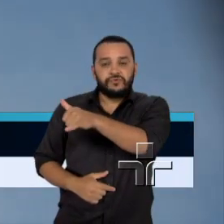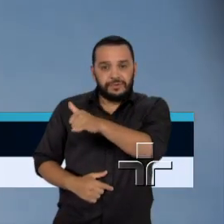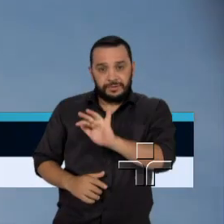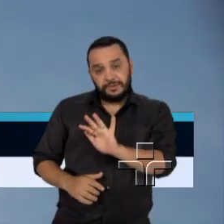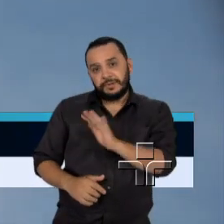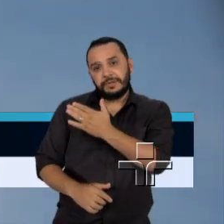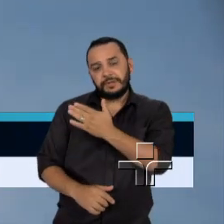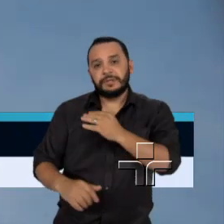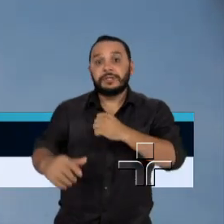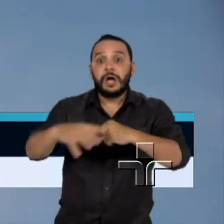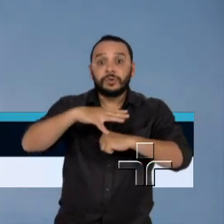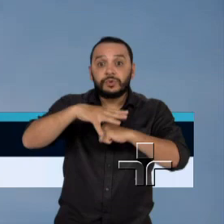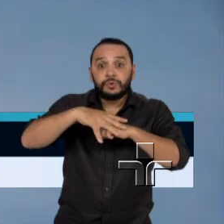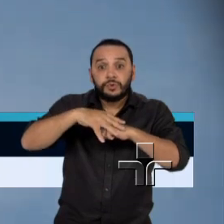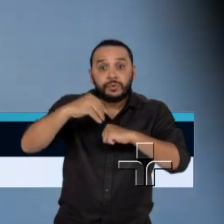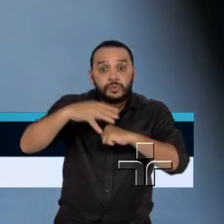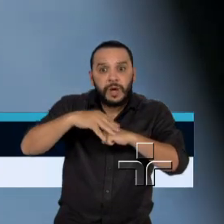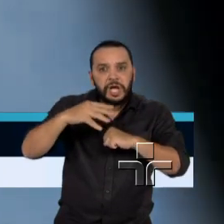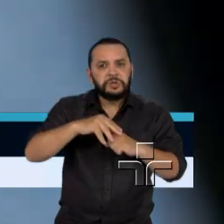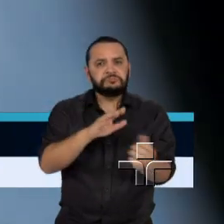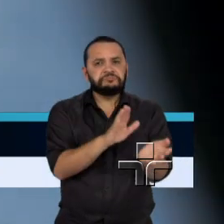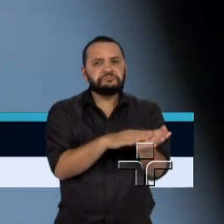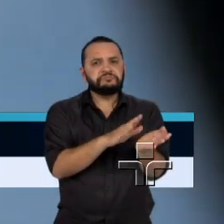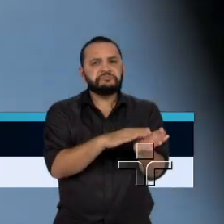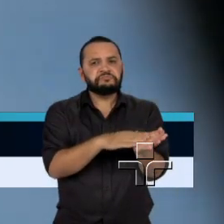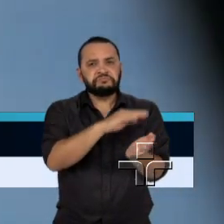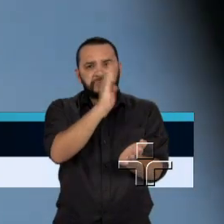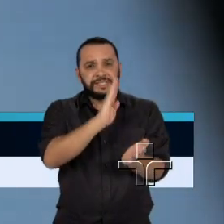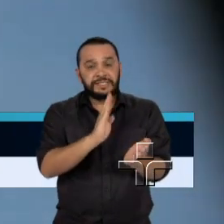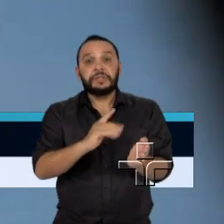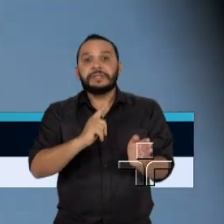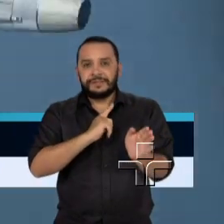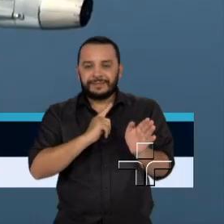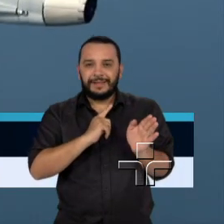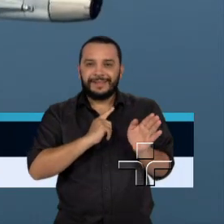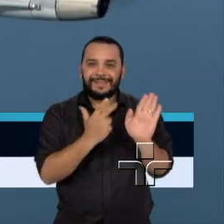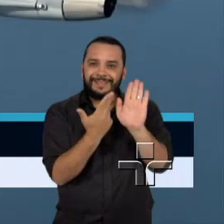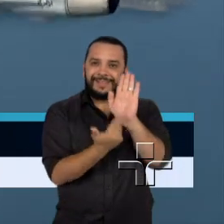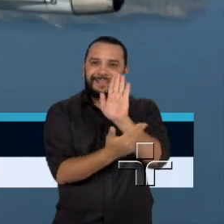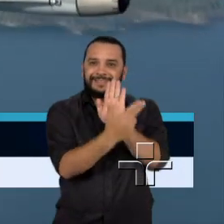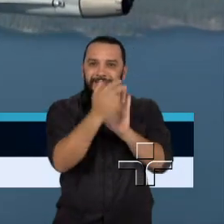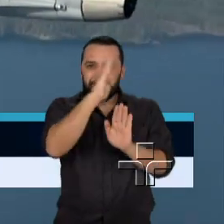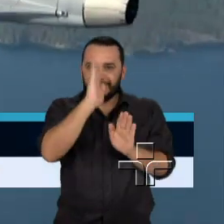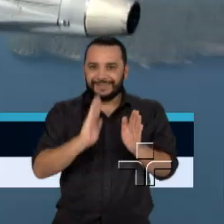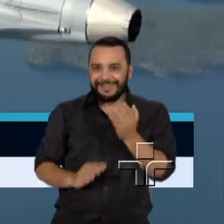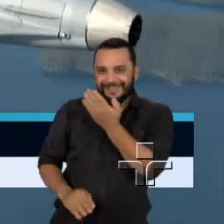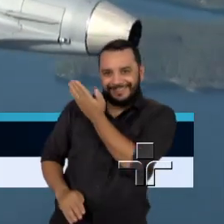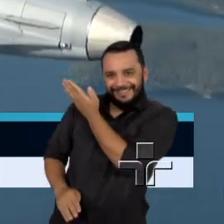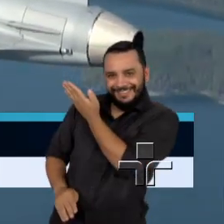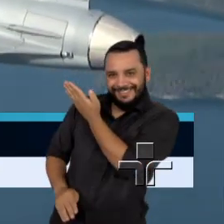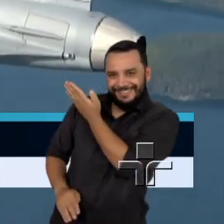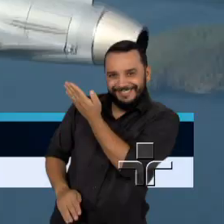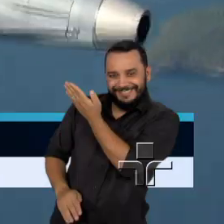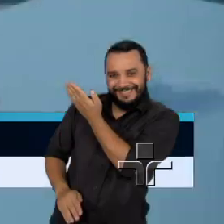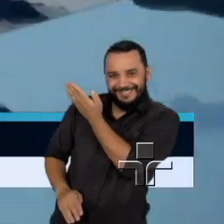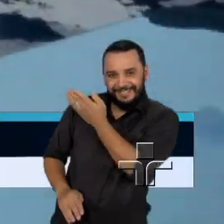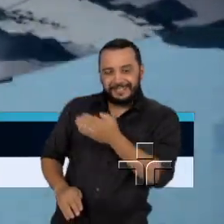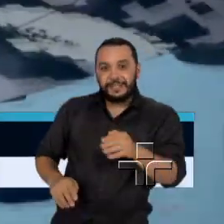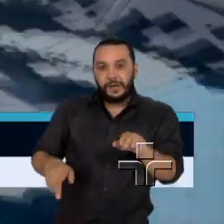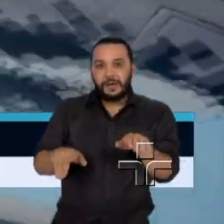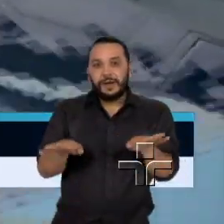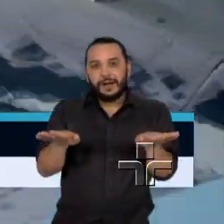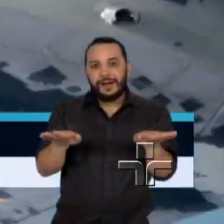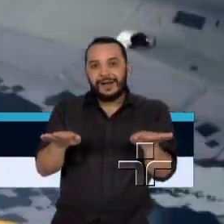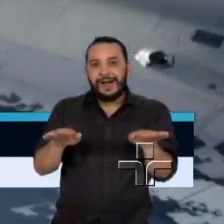Os suecos homenagearam o Brasil com a pintura da bandeira no estabilizador vertical do avião. Nas asas, o